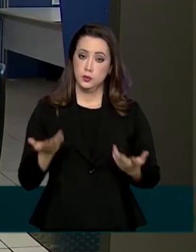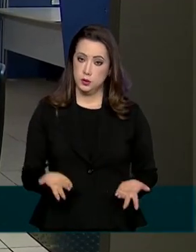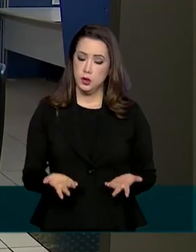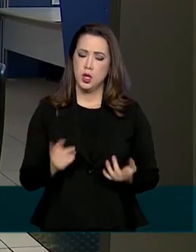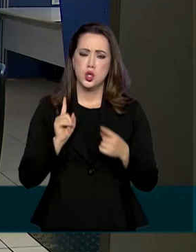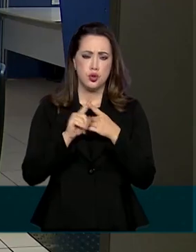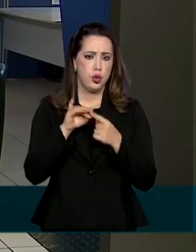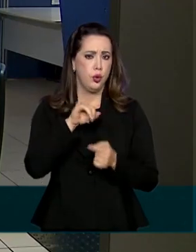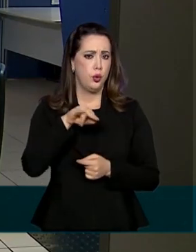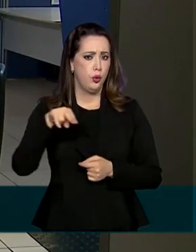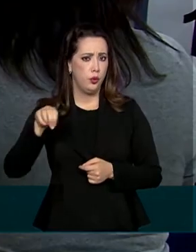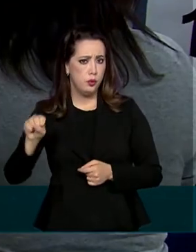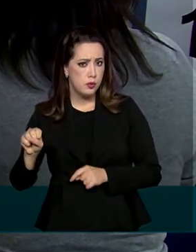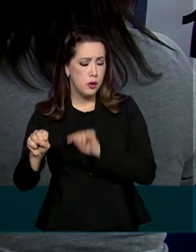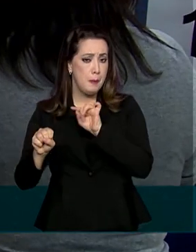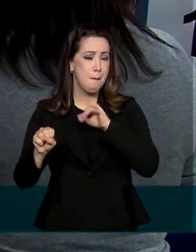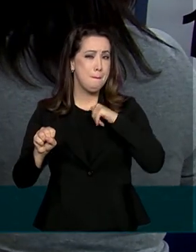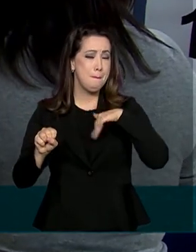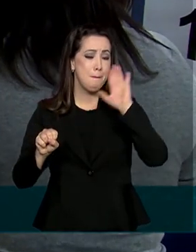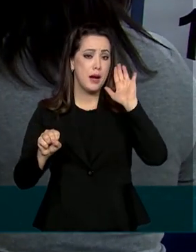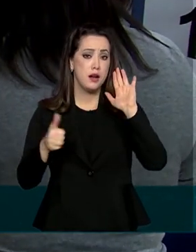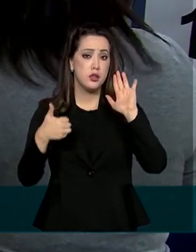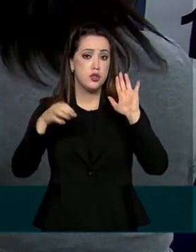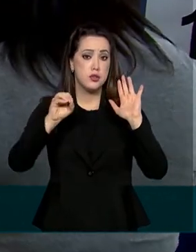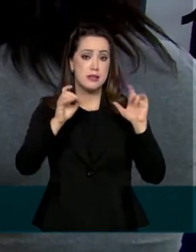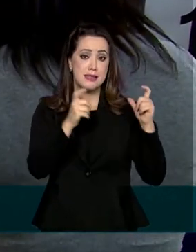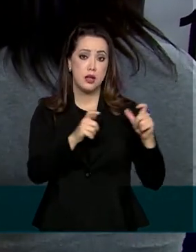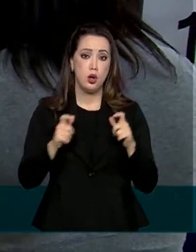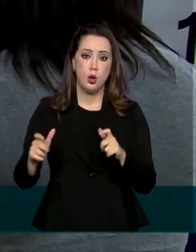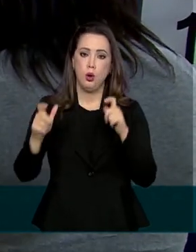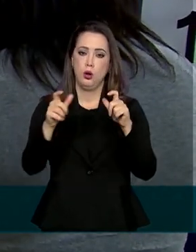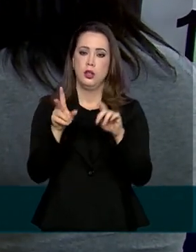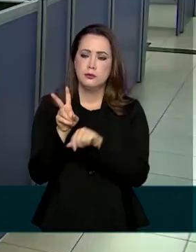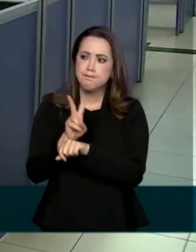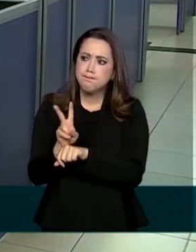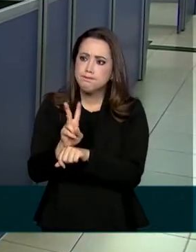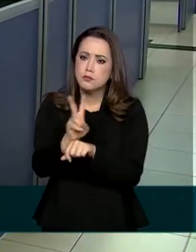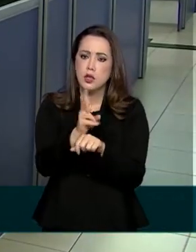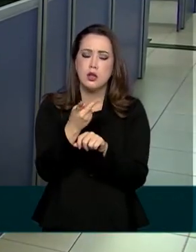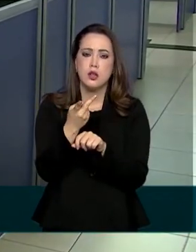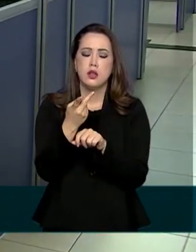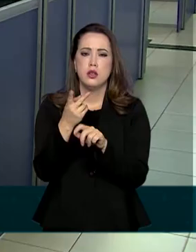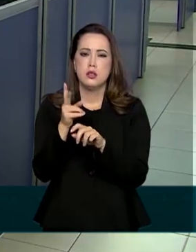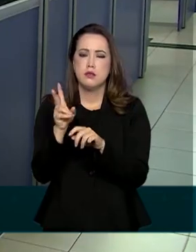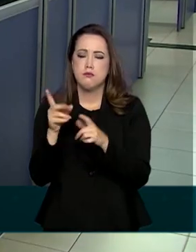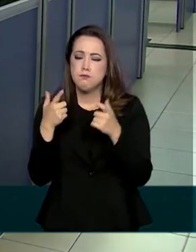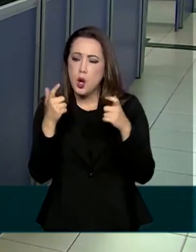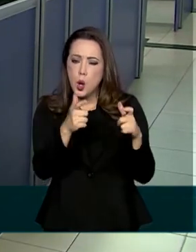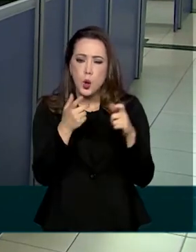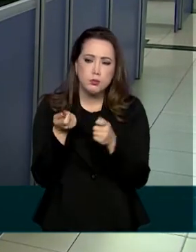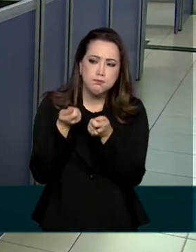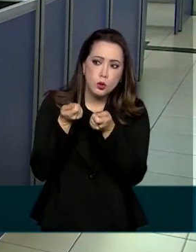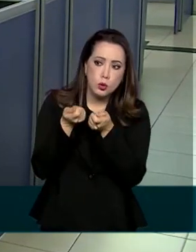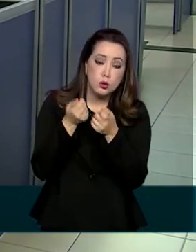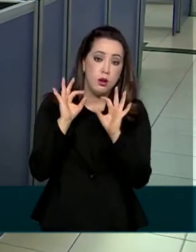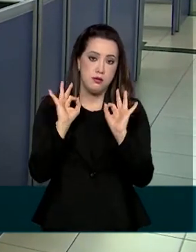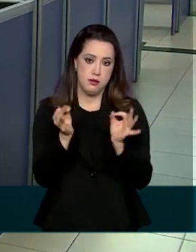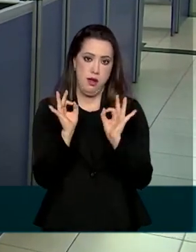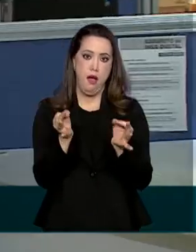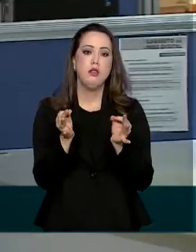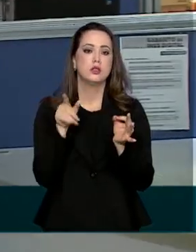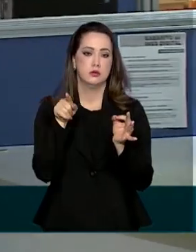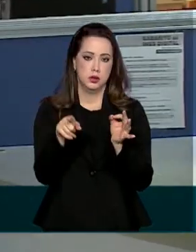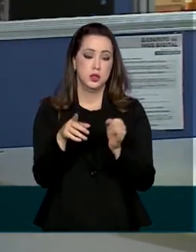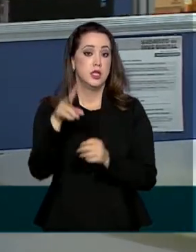Segundo o INSS, mais de 100 agências serão inspecionadas em todo o país na terça e quarta-feira. É bom